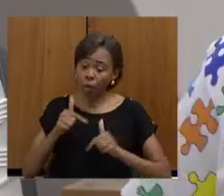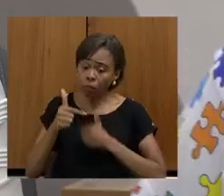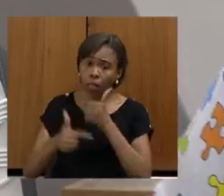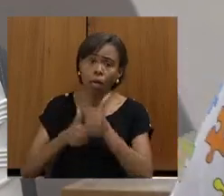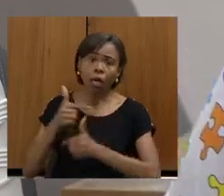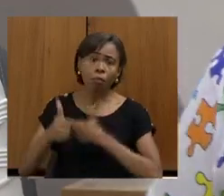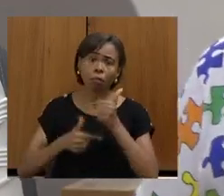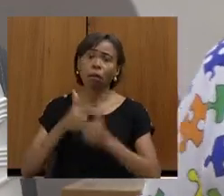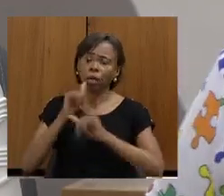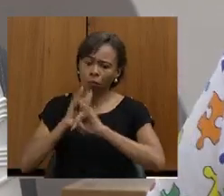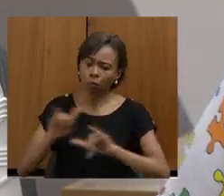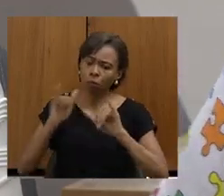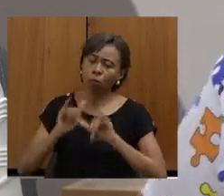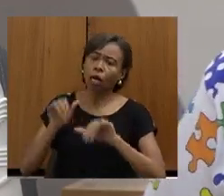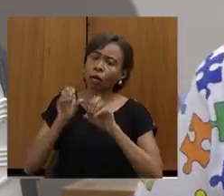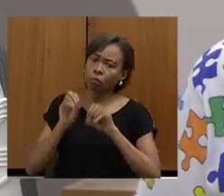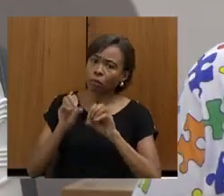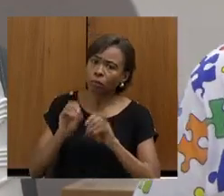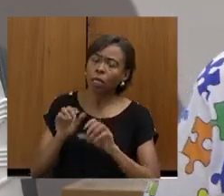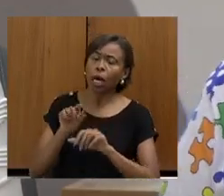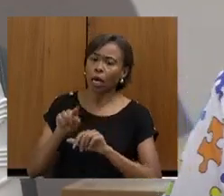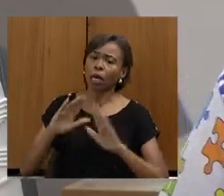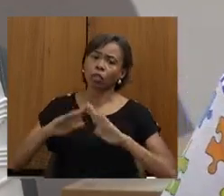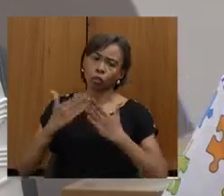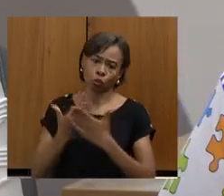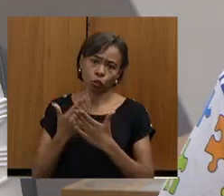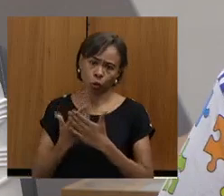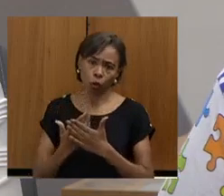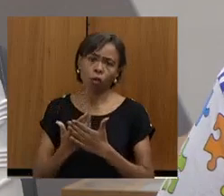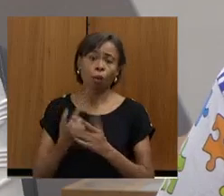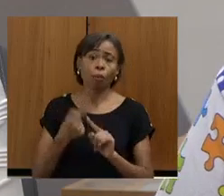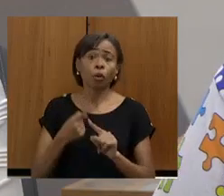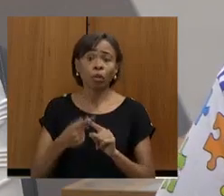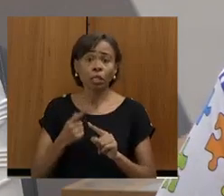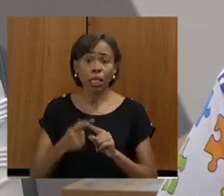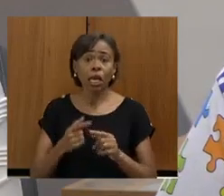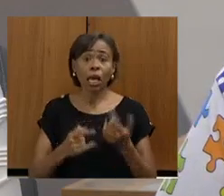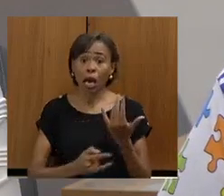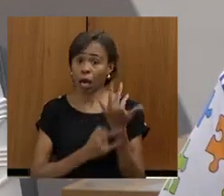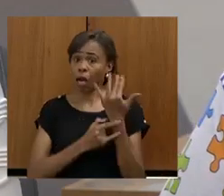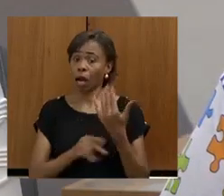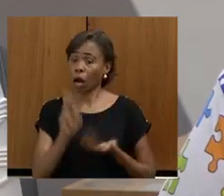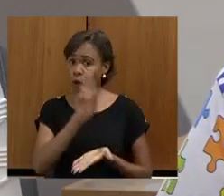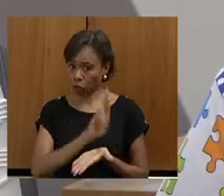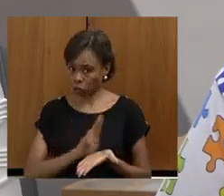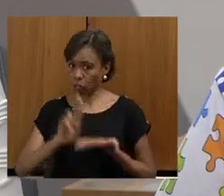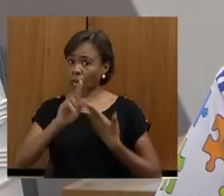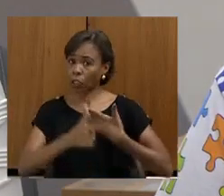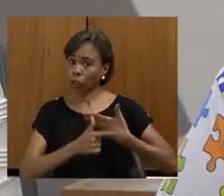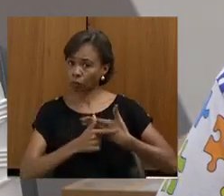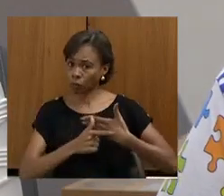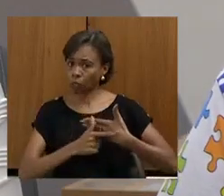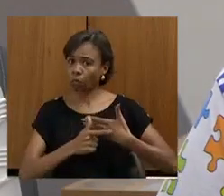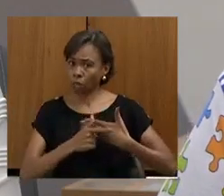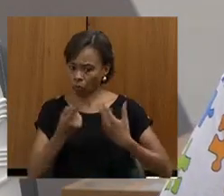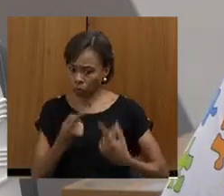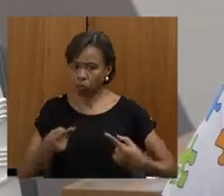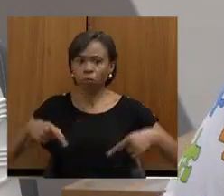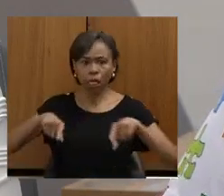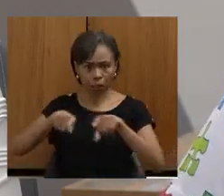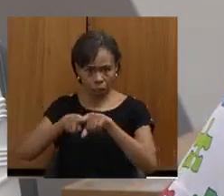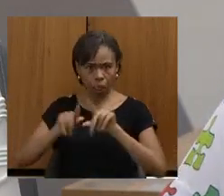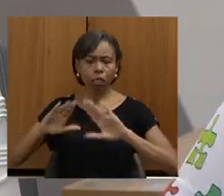comunidade escolar. Eu gostaria de reforçar isso aqui, o papel da universidade que pode e deve ser parceira das